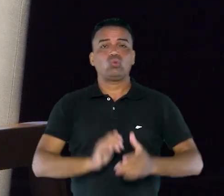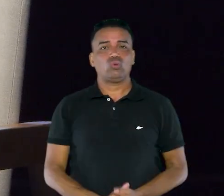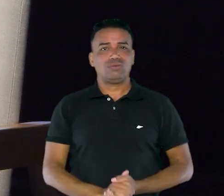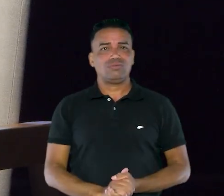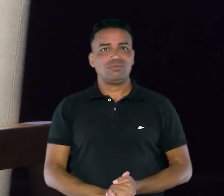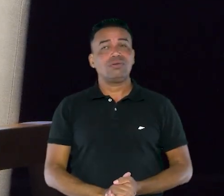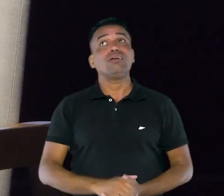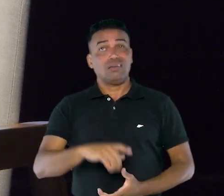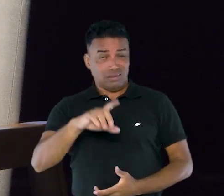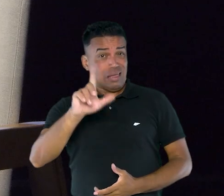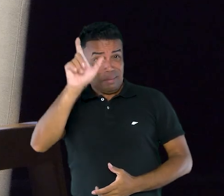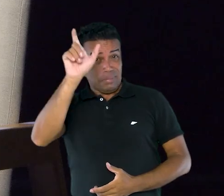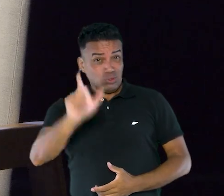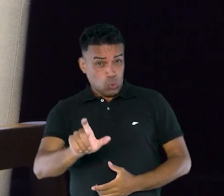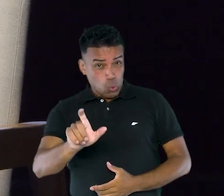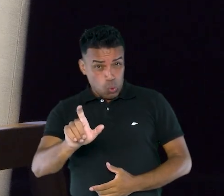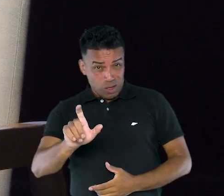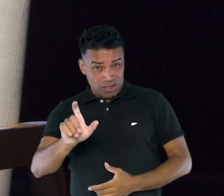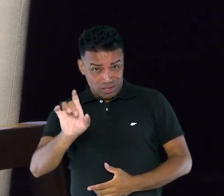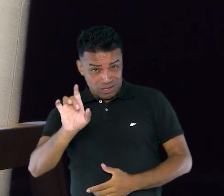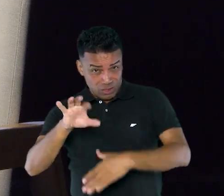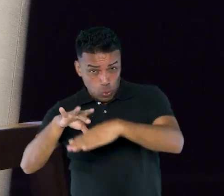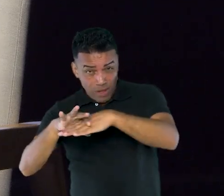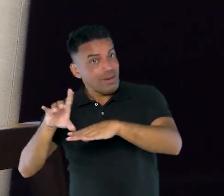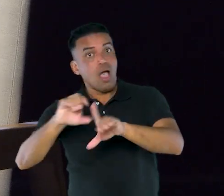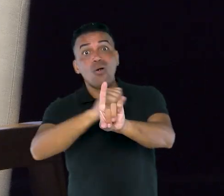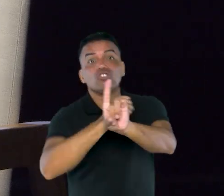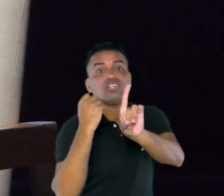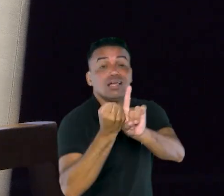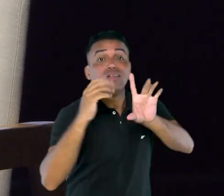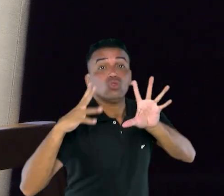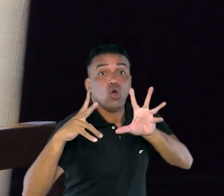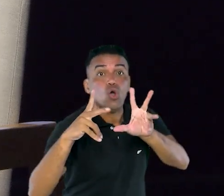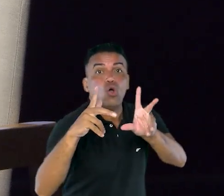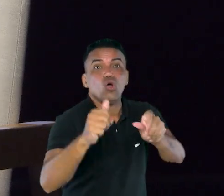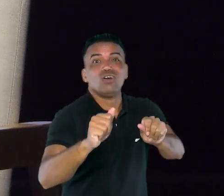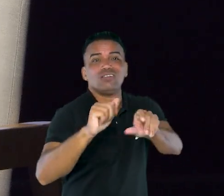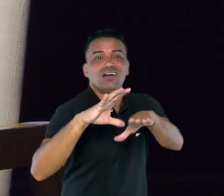está doente aqui é uma sociedade. Que